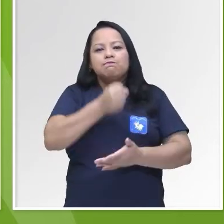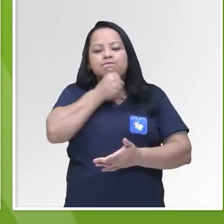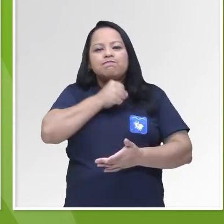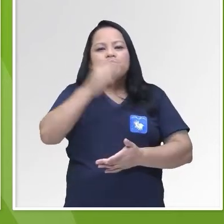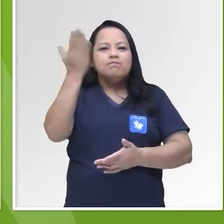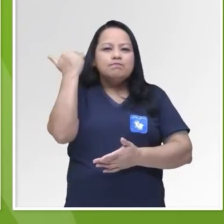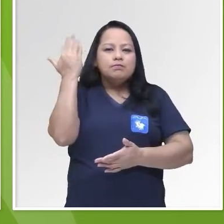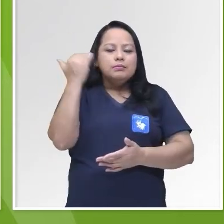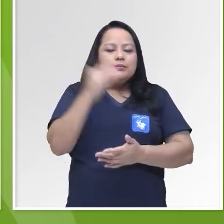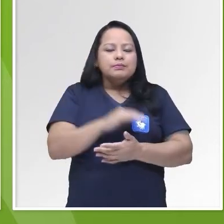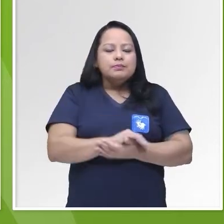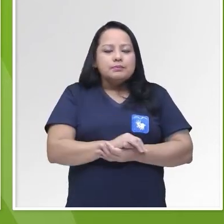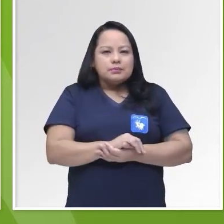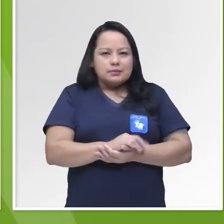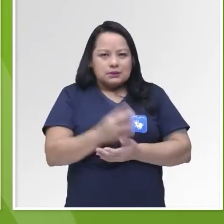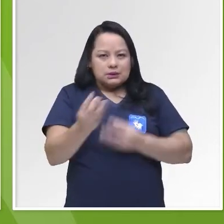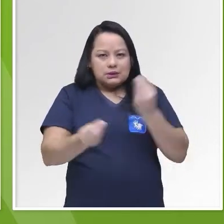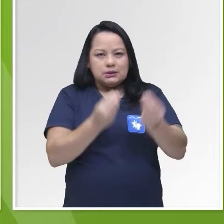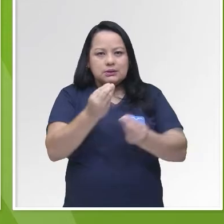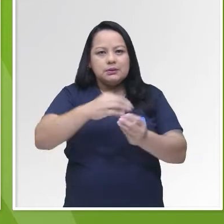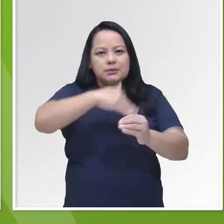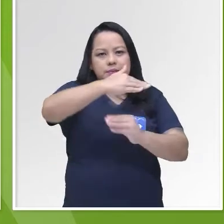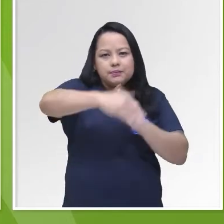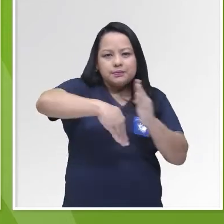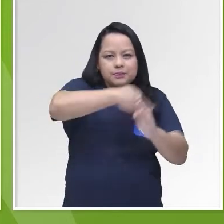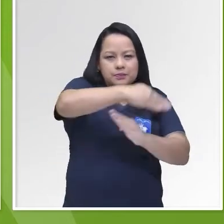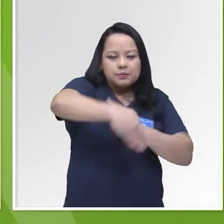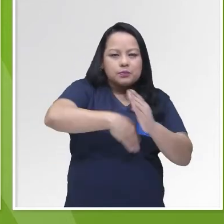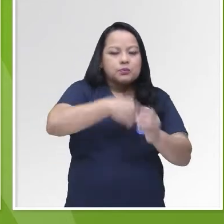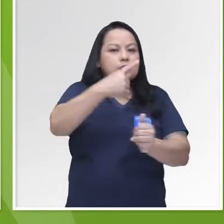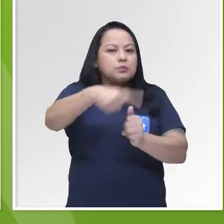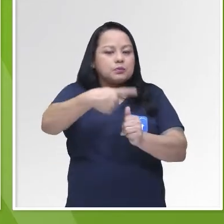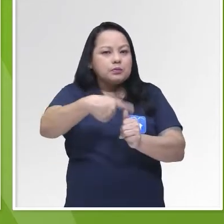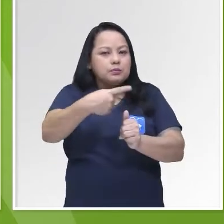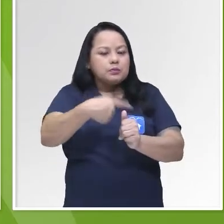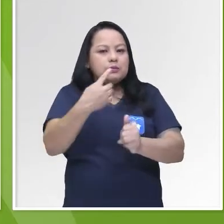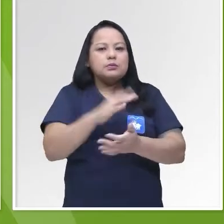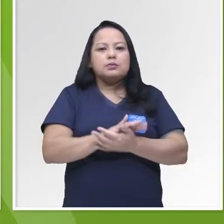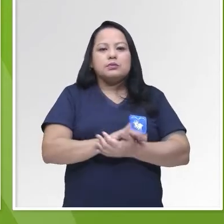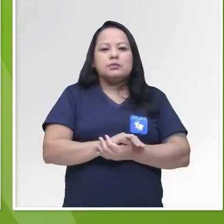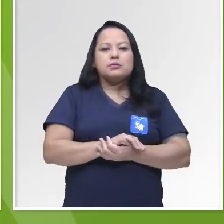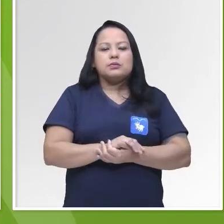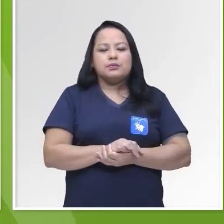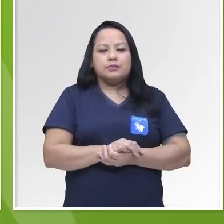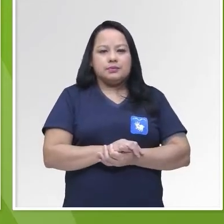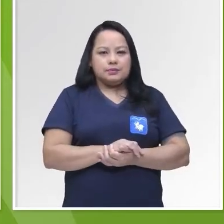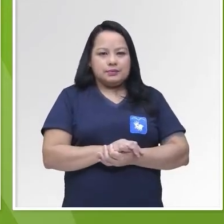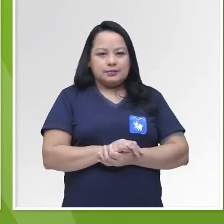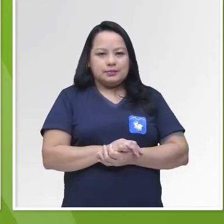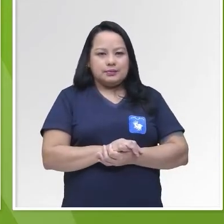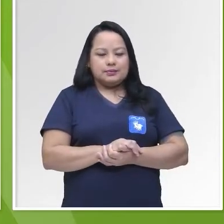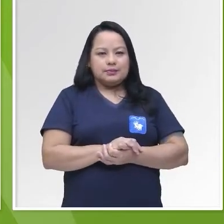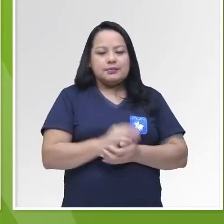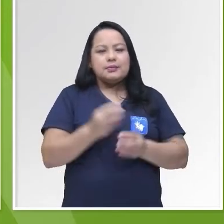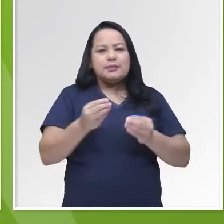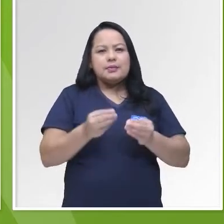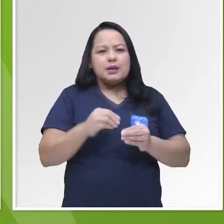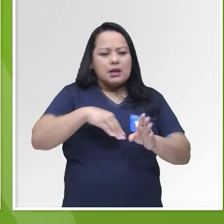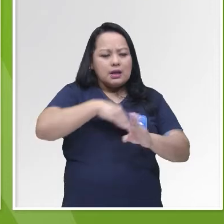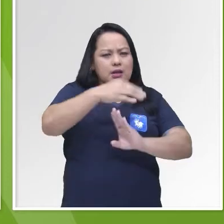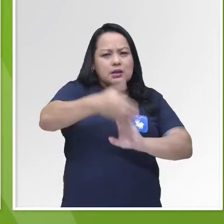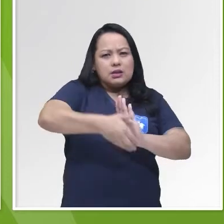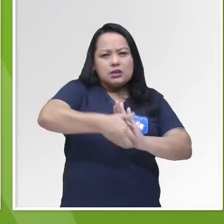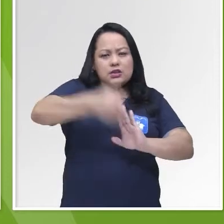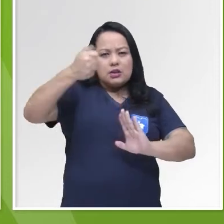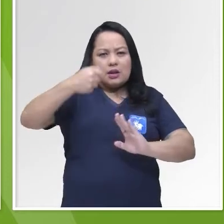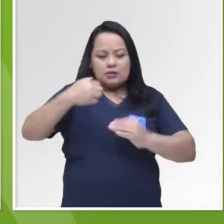antigas. Como é que eles faziam isso, né? Primeiramente, eles retiravam todos